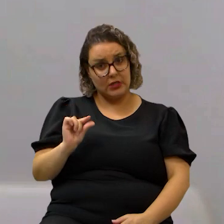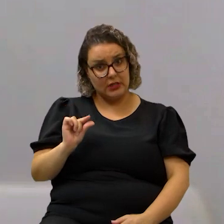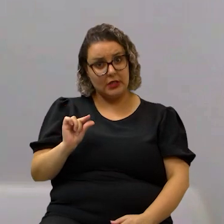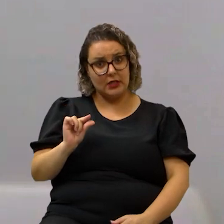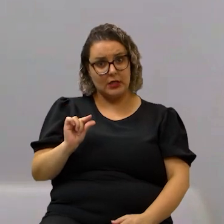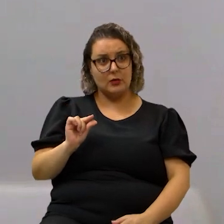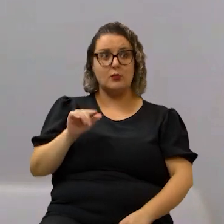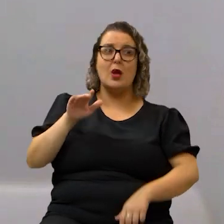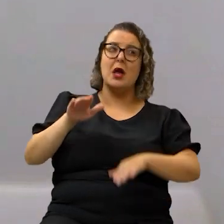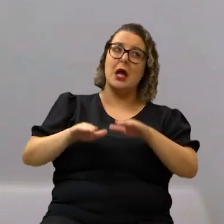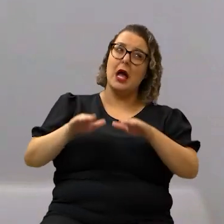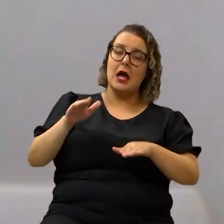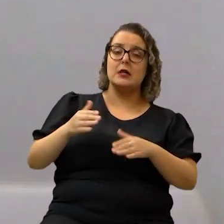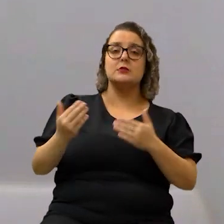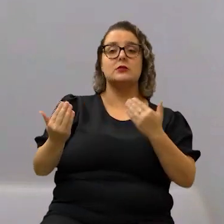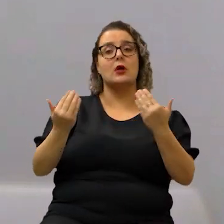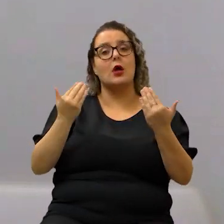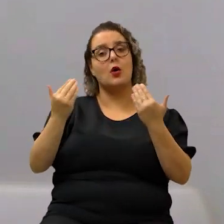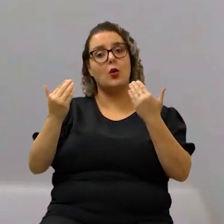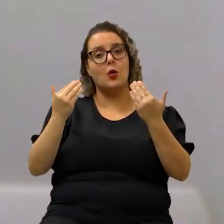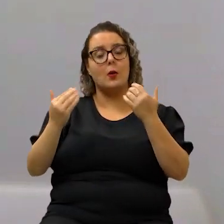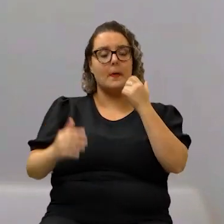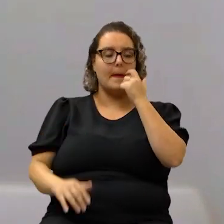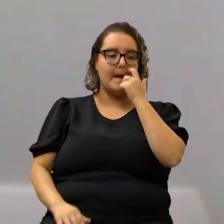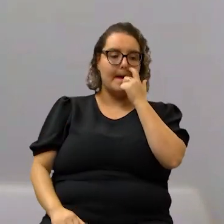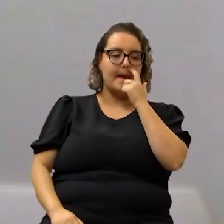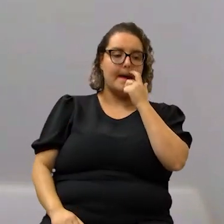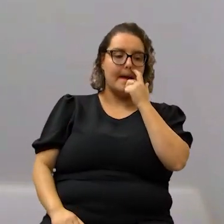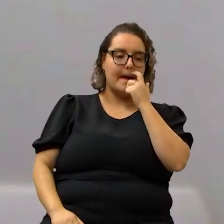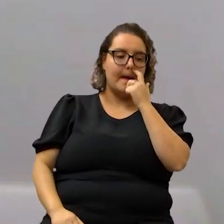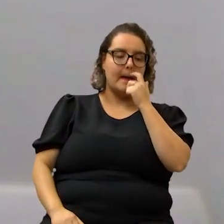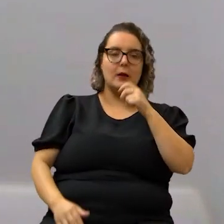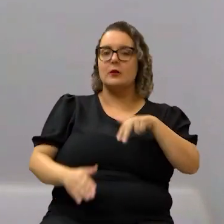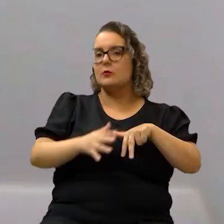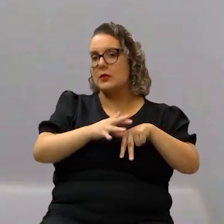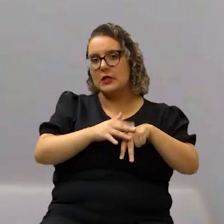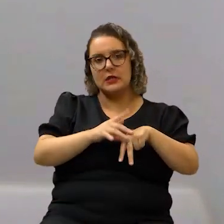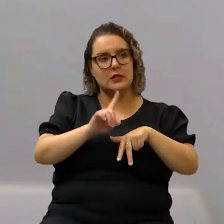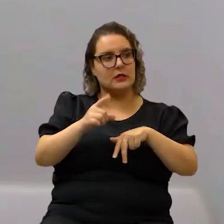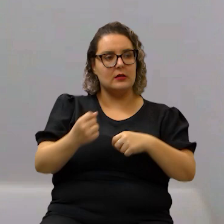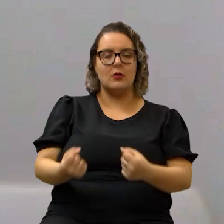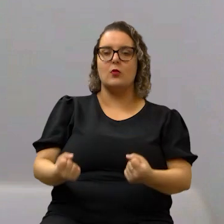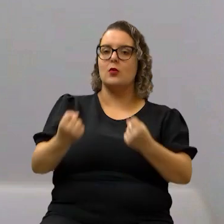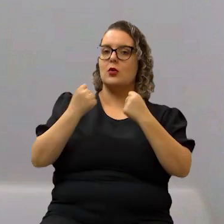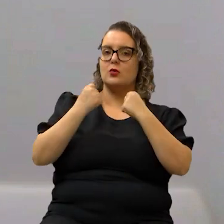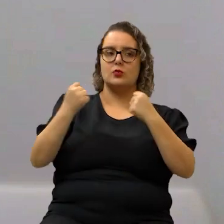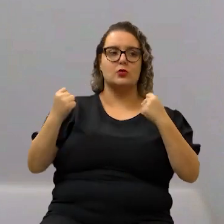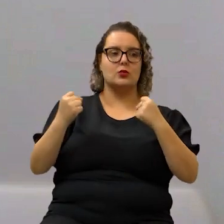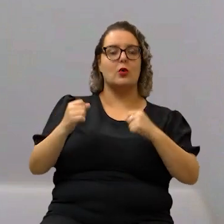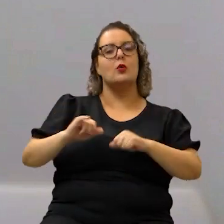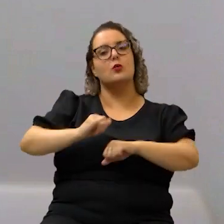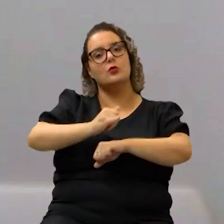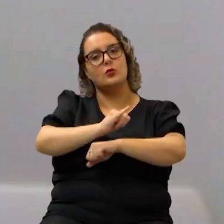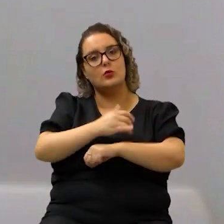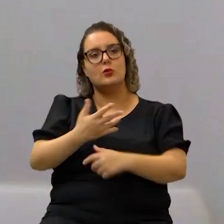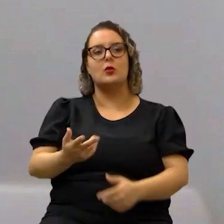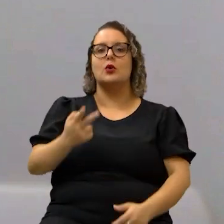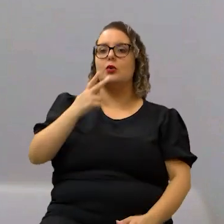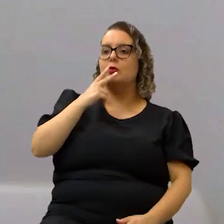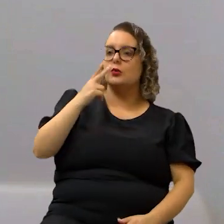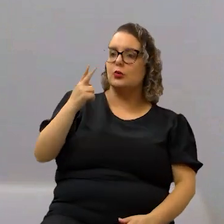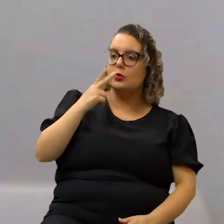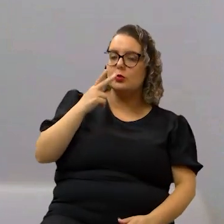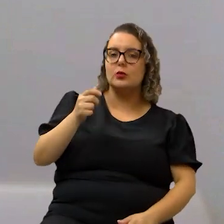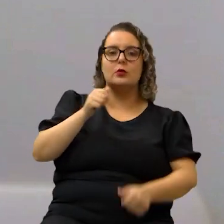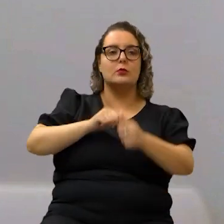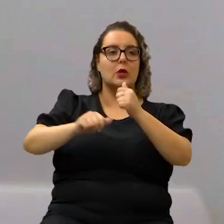pequeno, ele é muitas vezes comparável com aquela paciente que não faz atividade física ou que está acima do peso, que